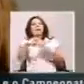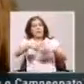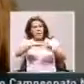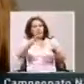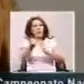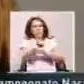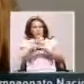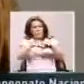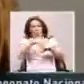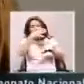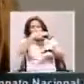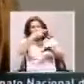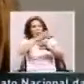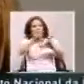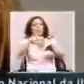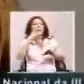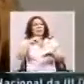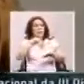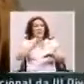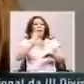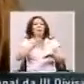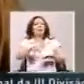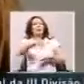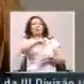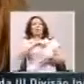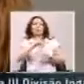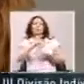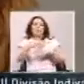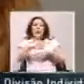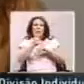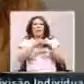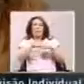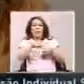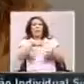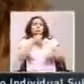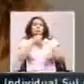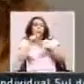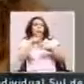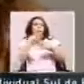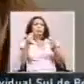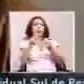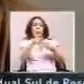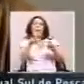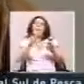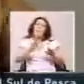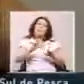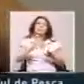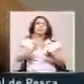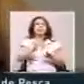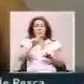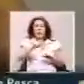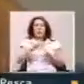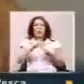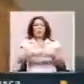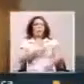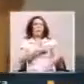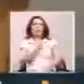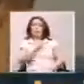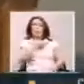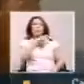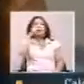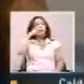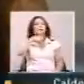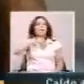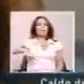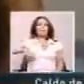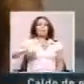viáveis, devem ser sempre um comportamento voluntário, mas devem ter também muitos limites. Ivo Santos é o Presidente da Federação Académica do Porto, boa